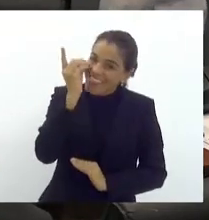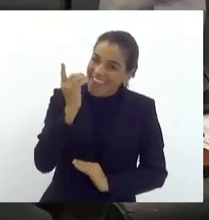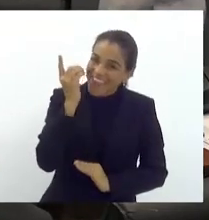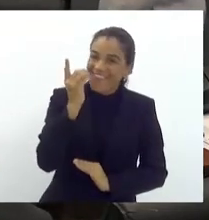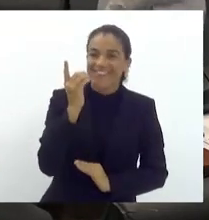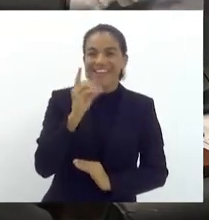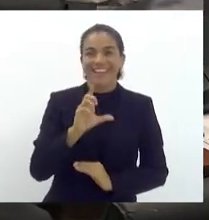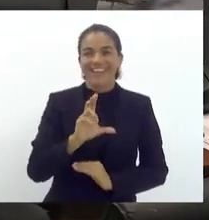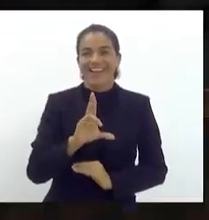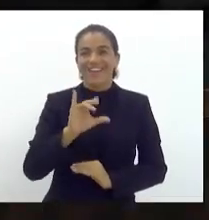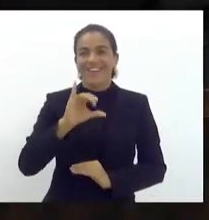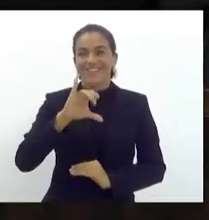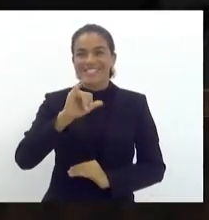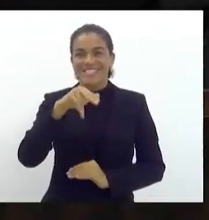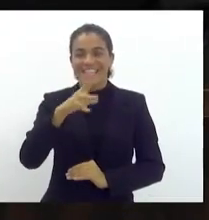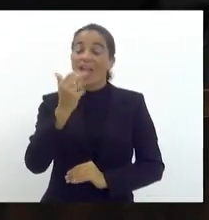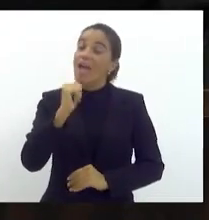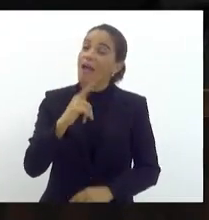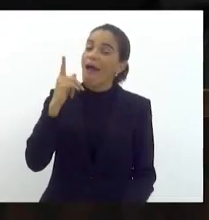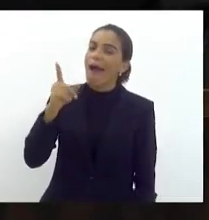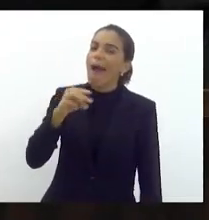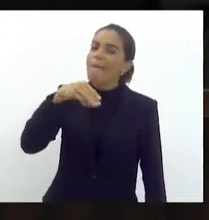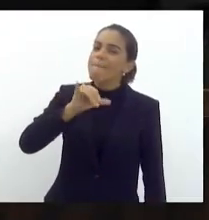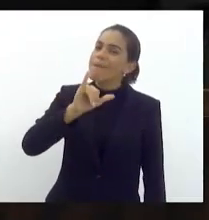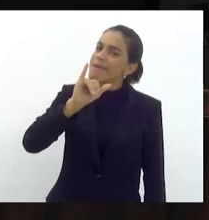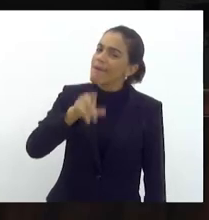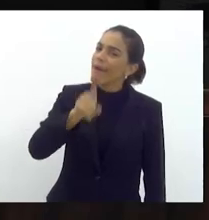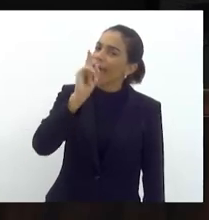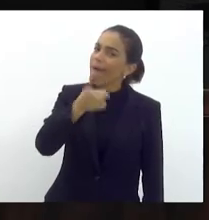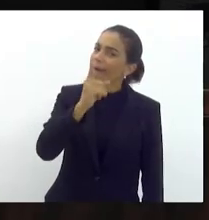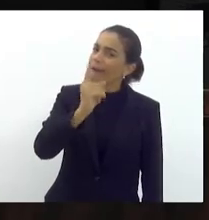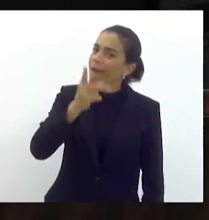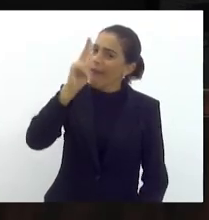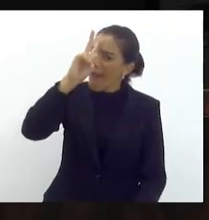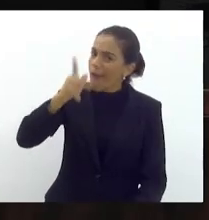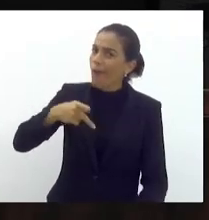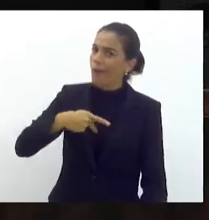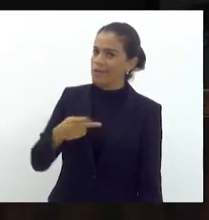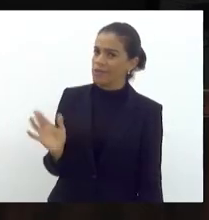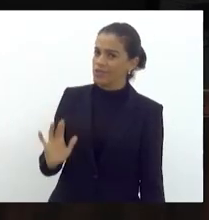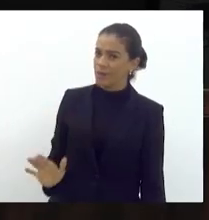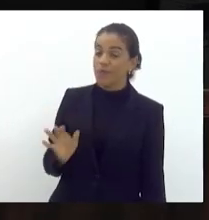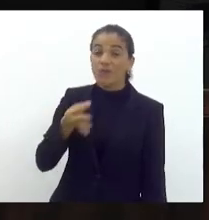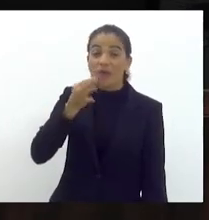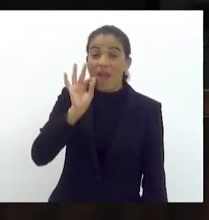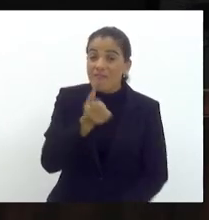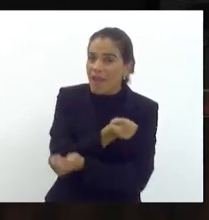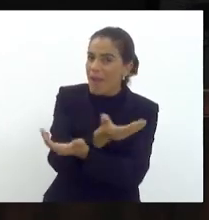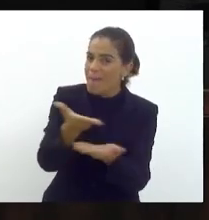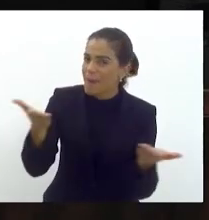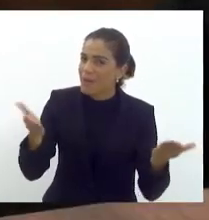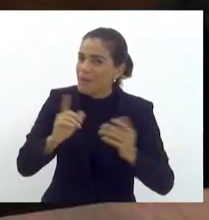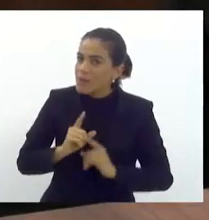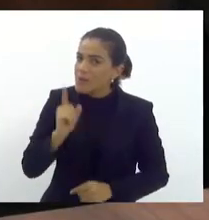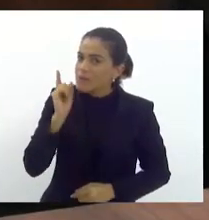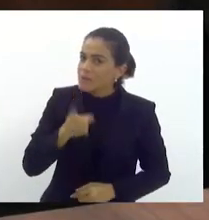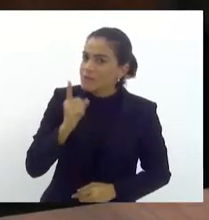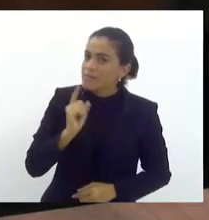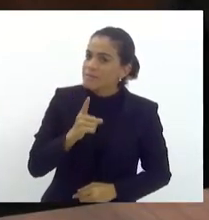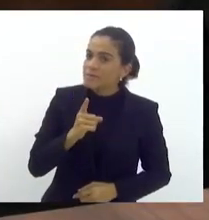por favor faça um exemplo com Marina do MST o café é para todos Presidente